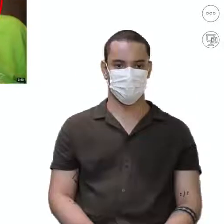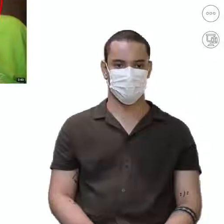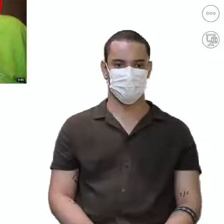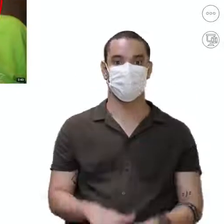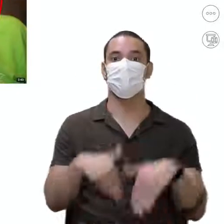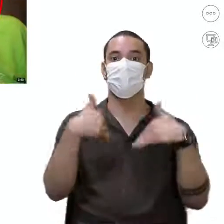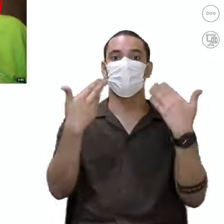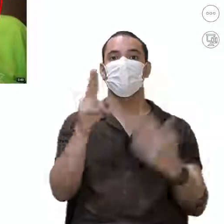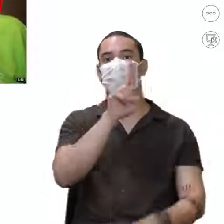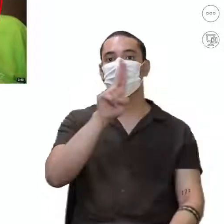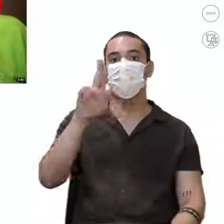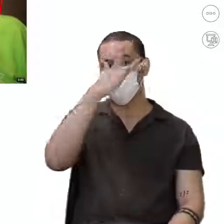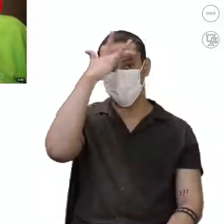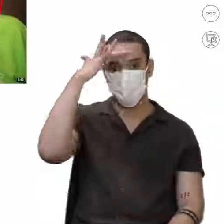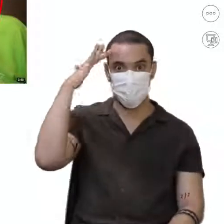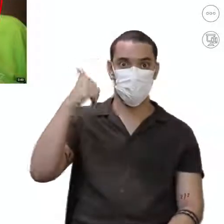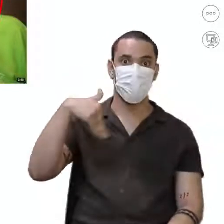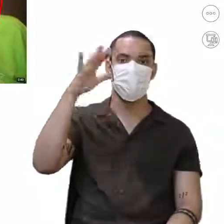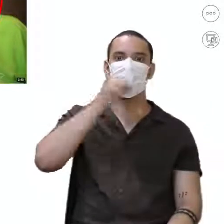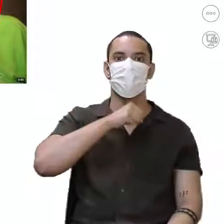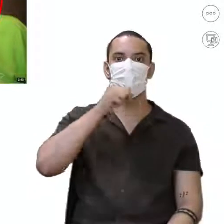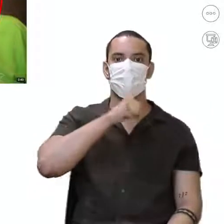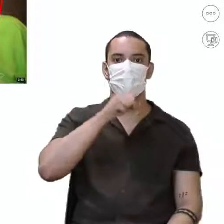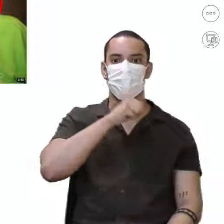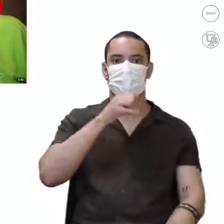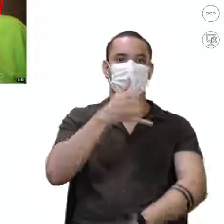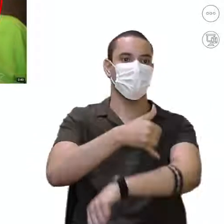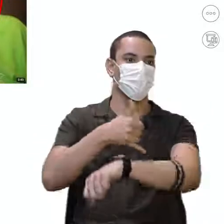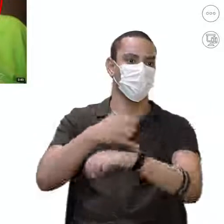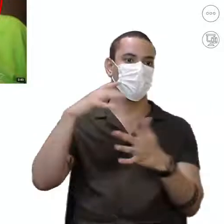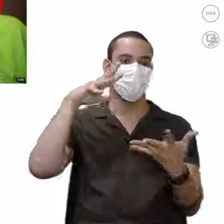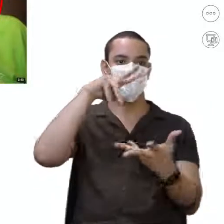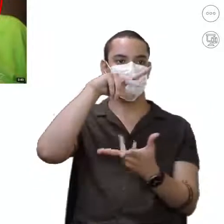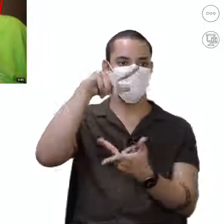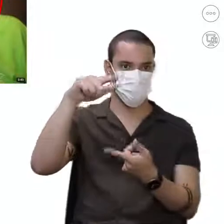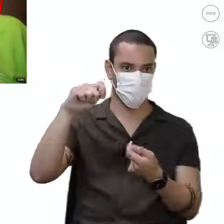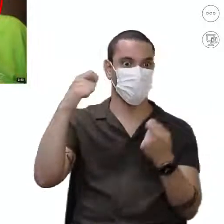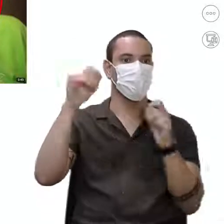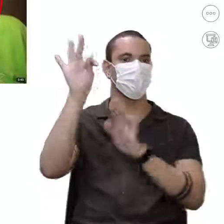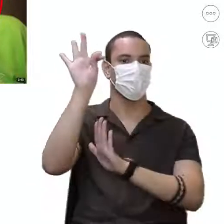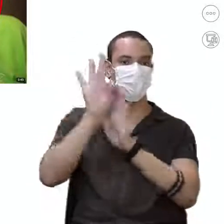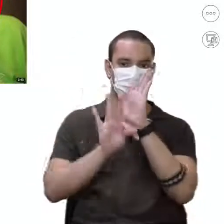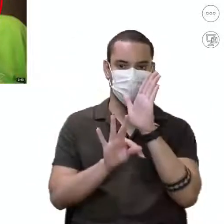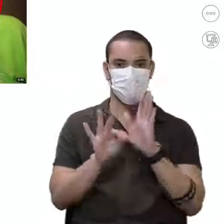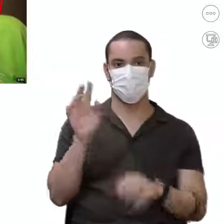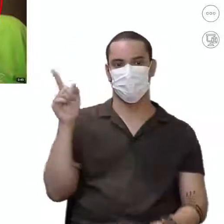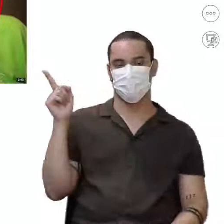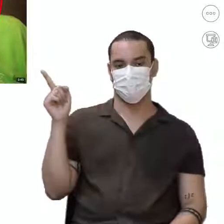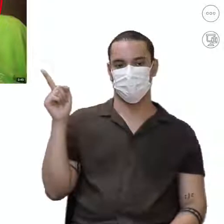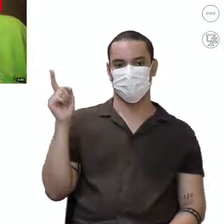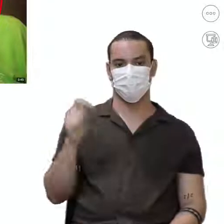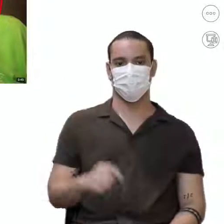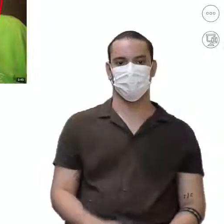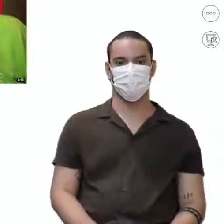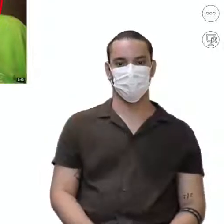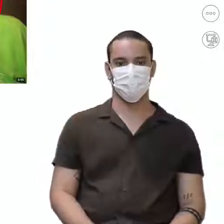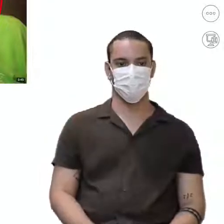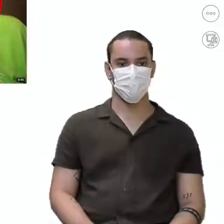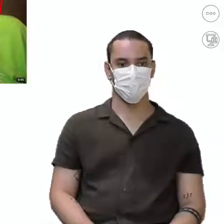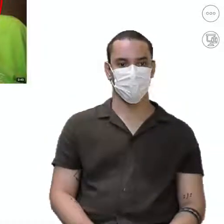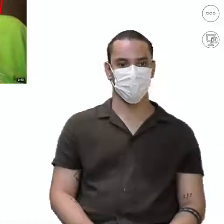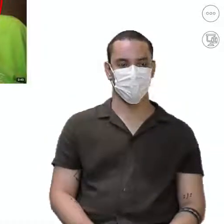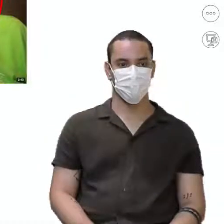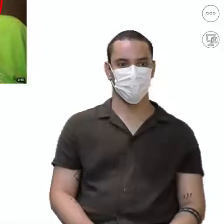velha a ser tatuada no mundo? Então eu precisaria ler o texto para saber qual o nome dessa pessoa que está aqui na imagem. E aí está dizendo aqui,